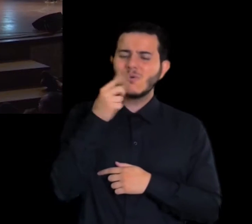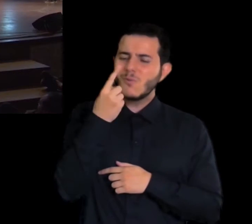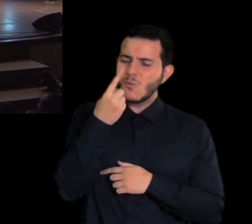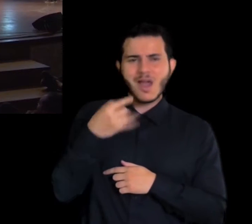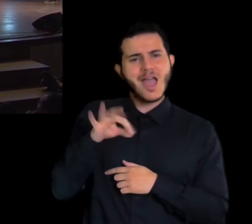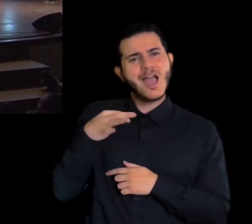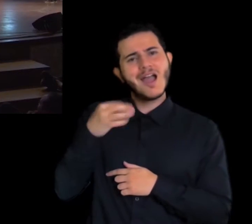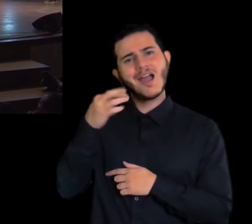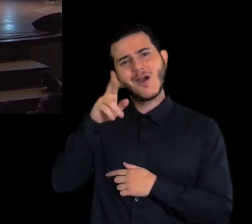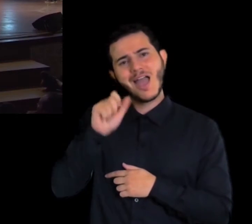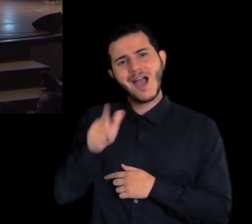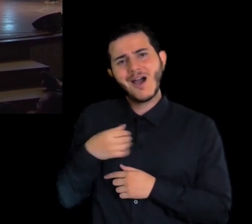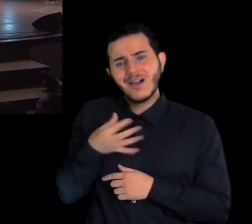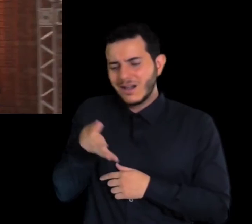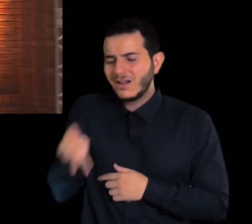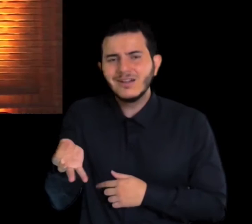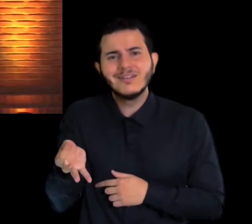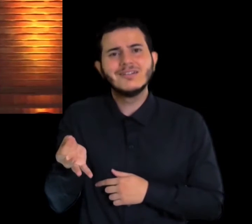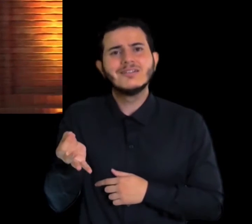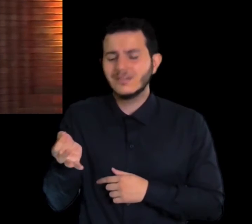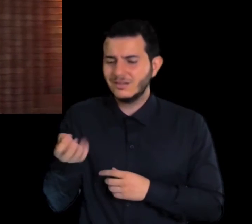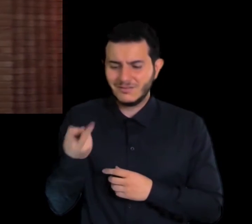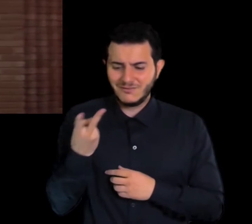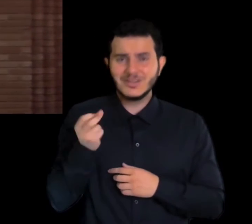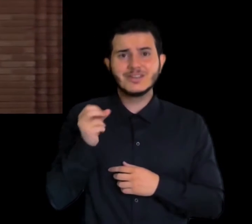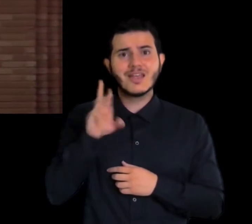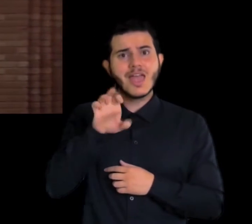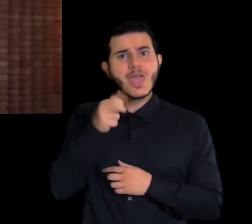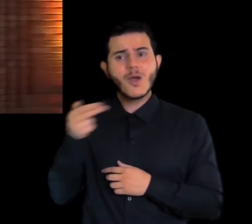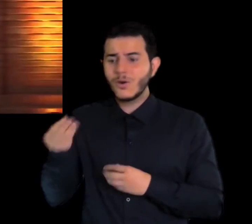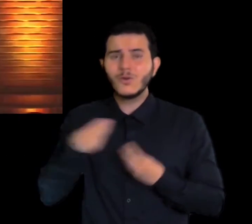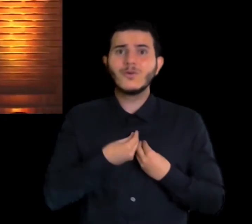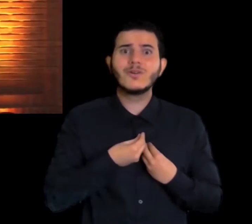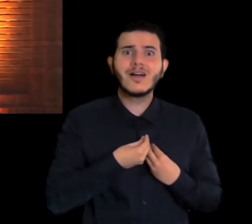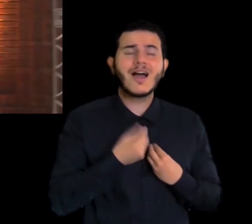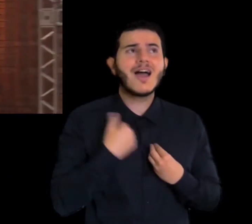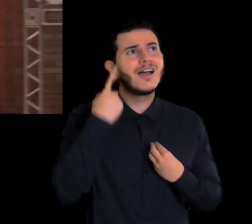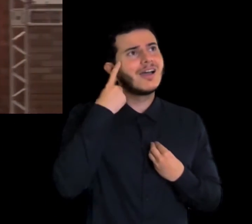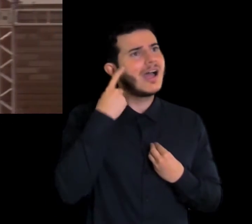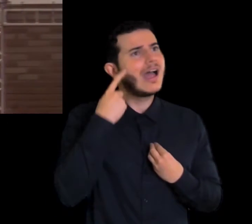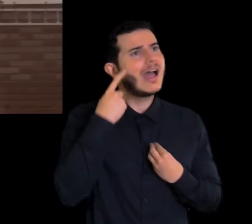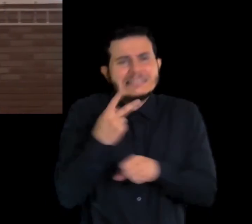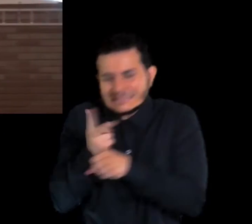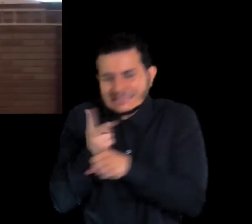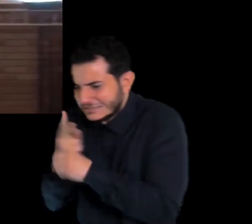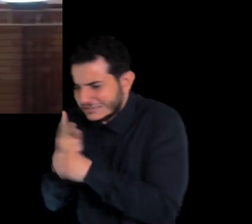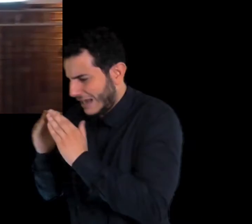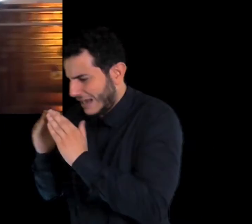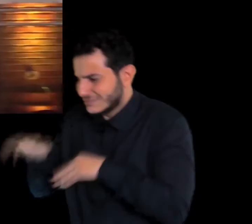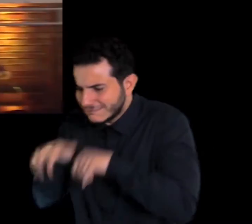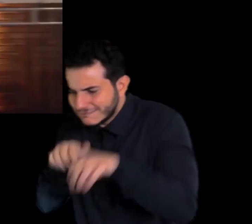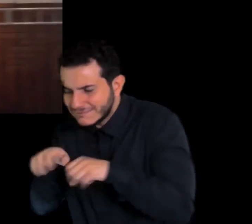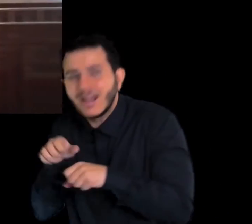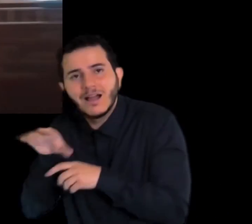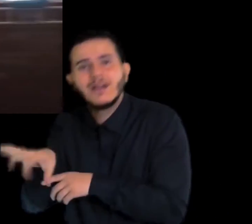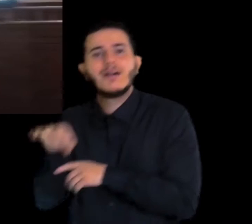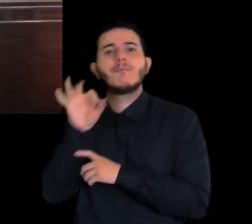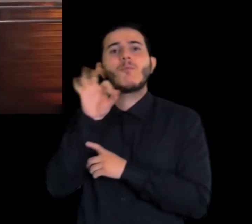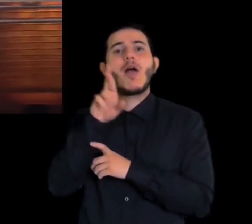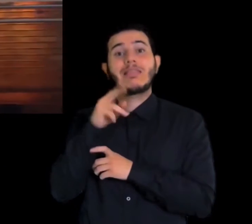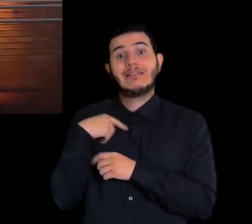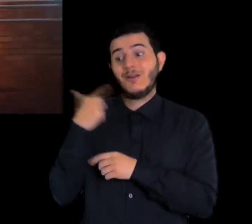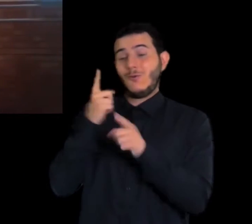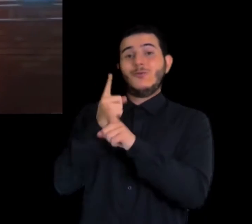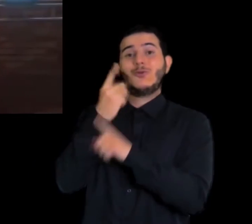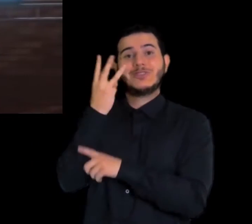valeu tanto, velho. Né? E eu fui para casa desesperado, falei, eu preciso achar mais moeda. E achei mais 3.